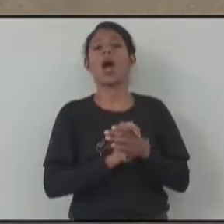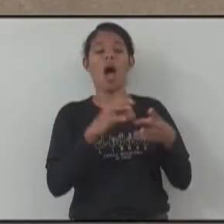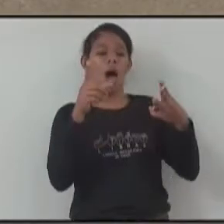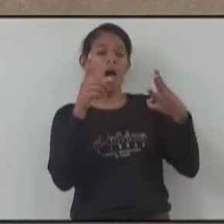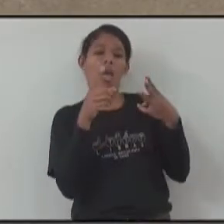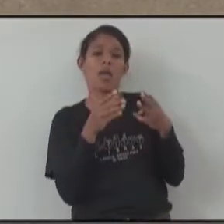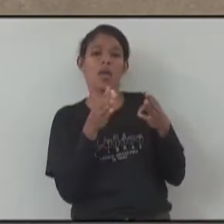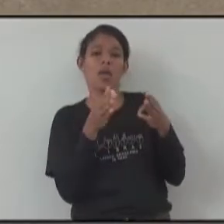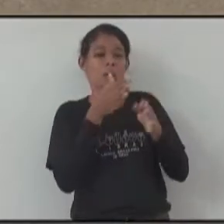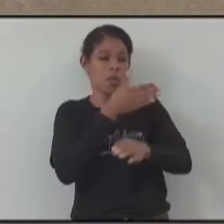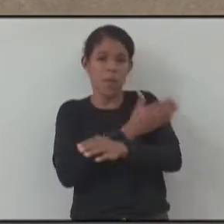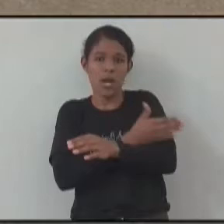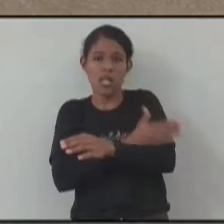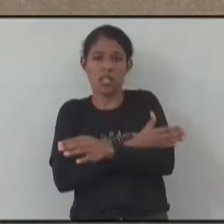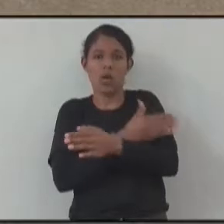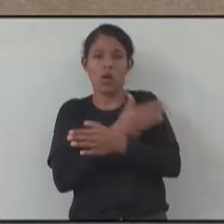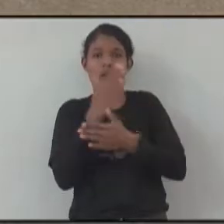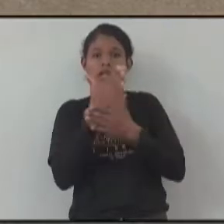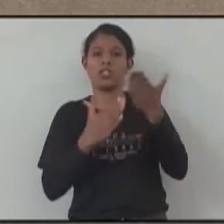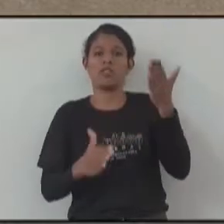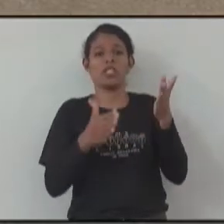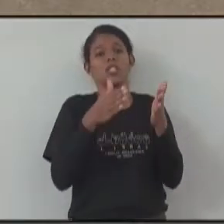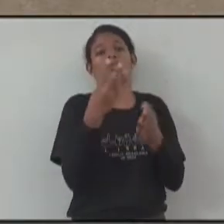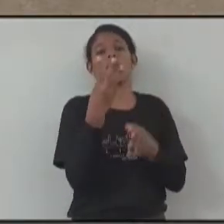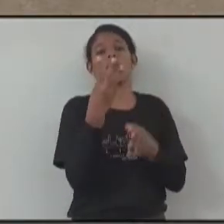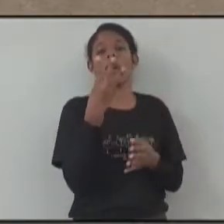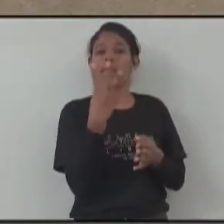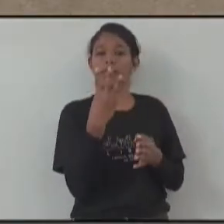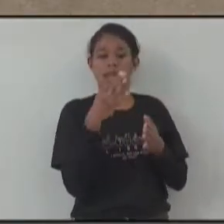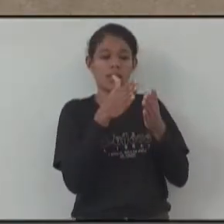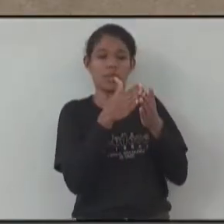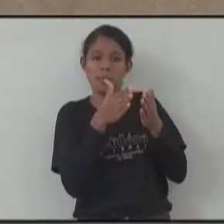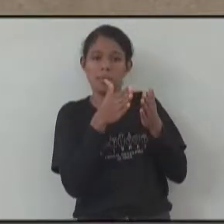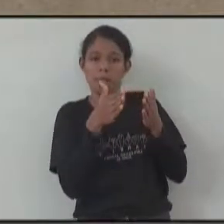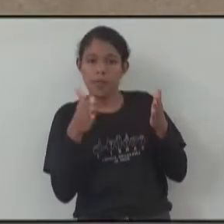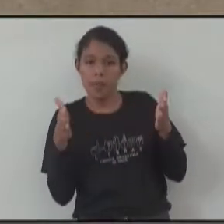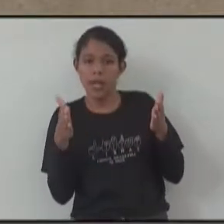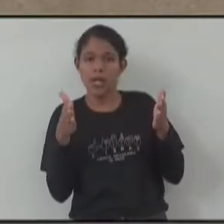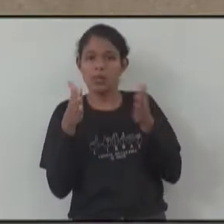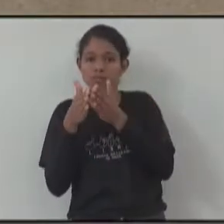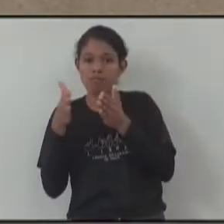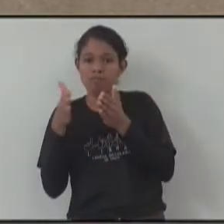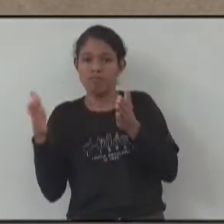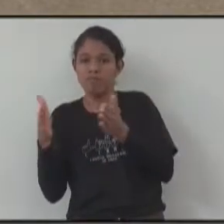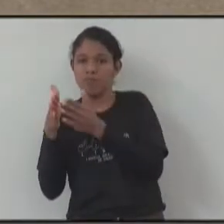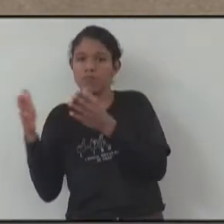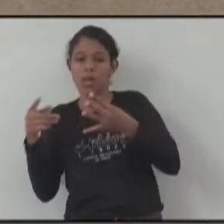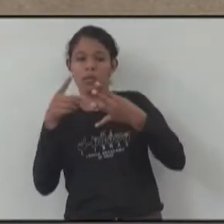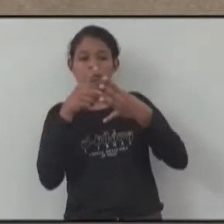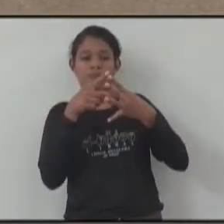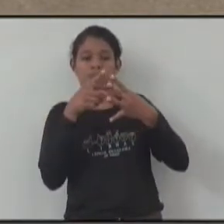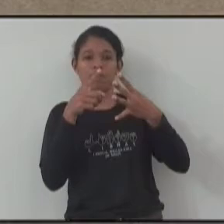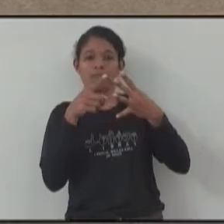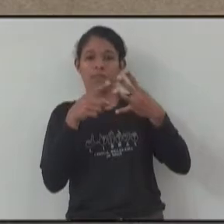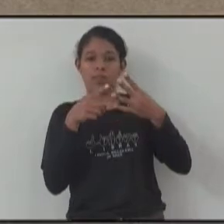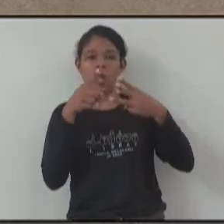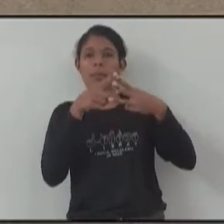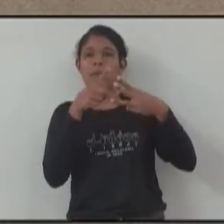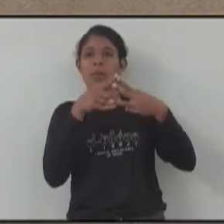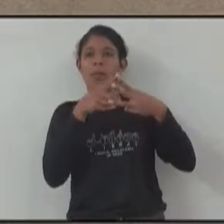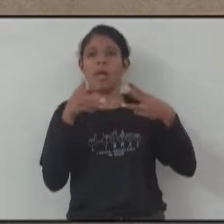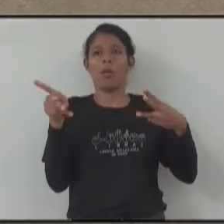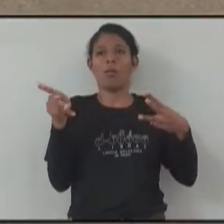procurava alimentos de um lugar para o outro, por isso precisavam mudar constantemente de local. Eram